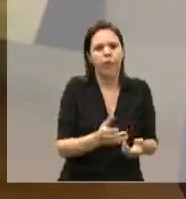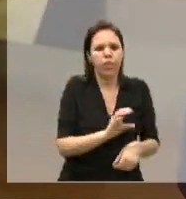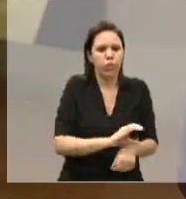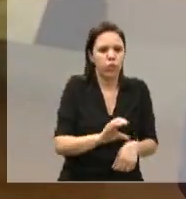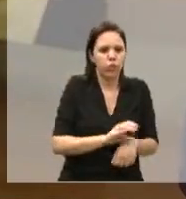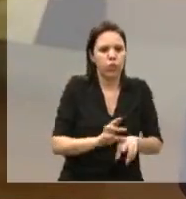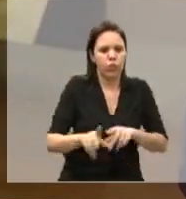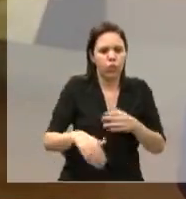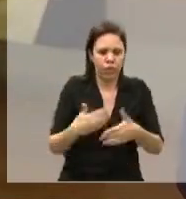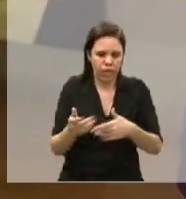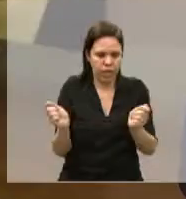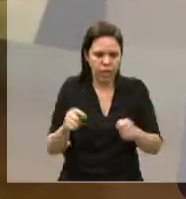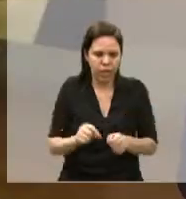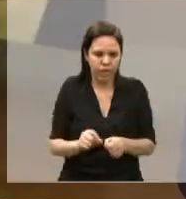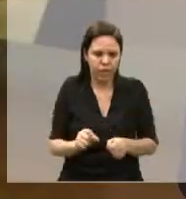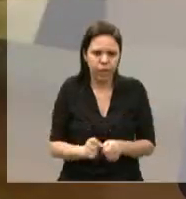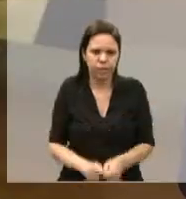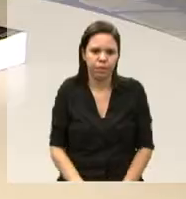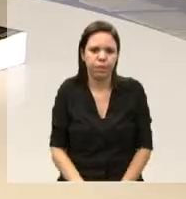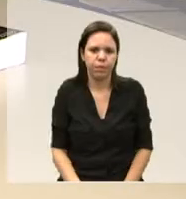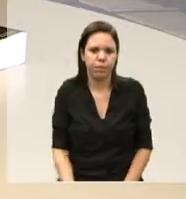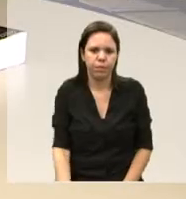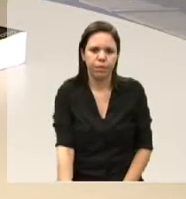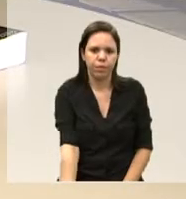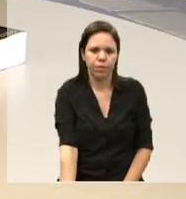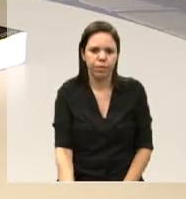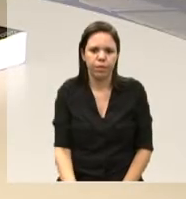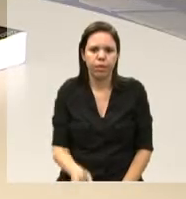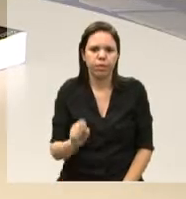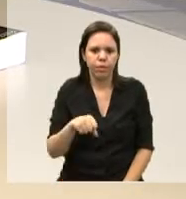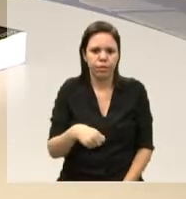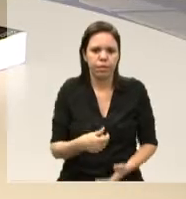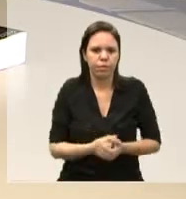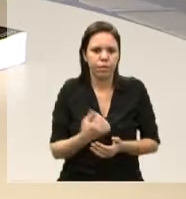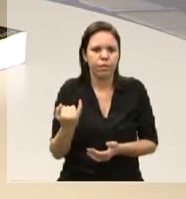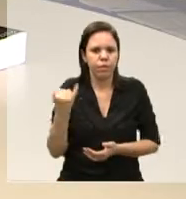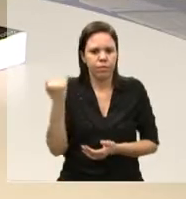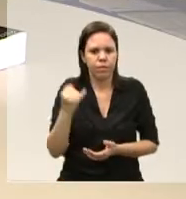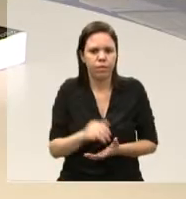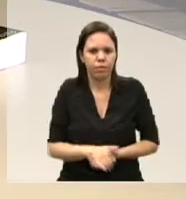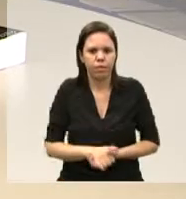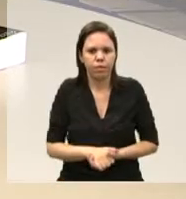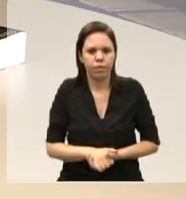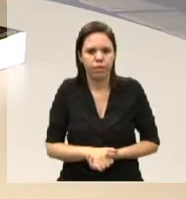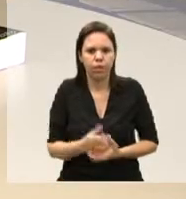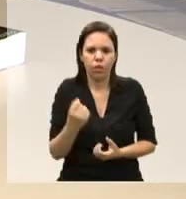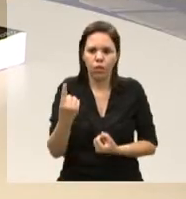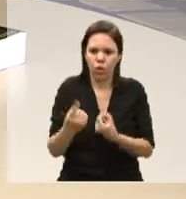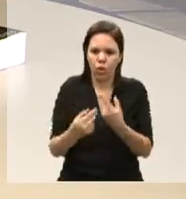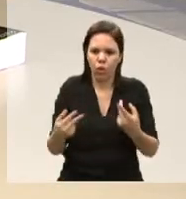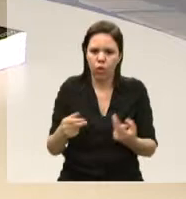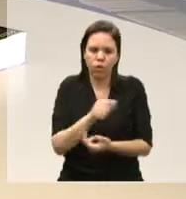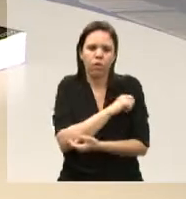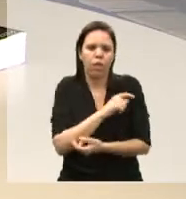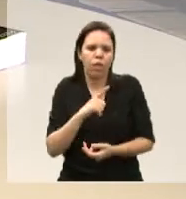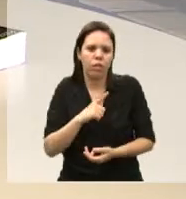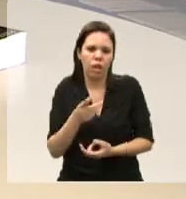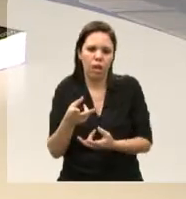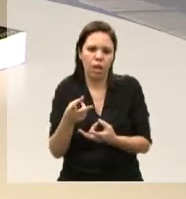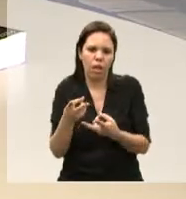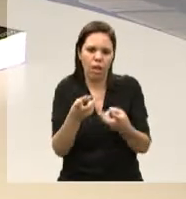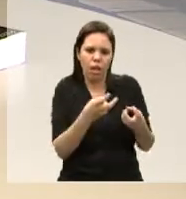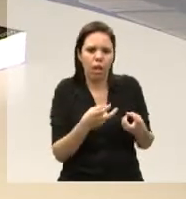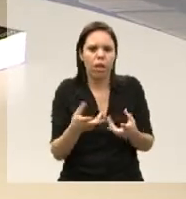consegue traçar isso também, fazer isso? Eu acho que sim. Eu acho que é importante. Alguns alunos têm essa visão,